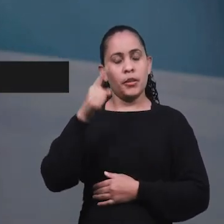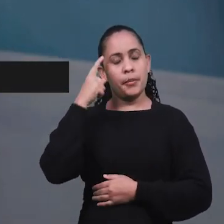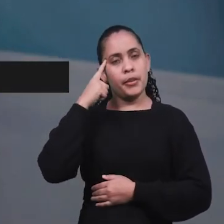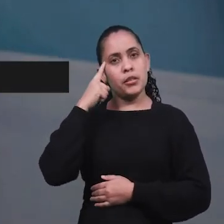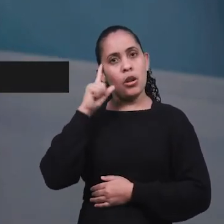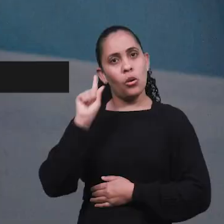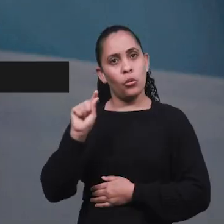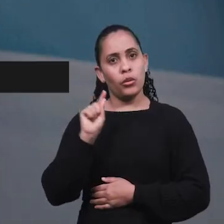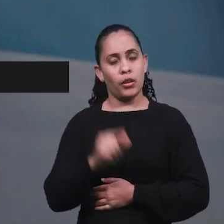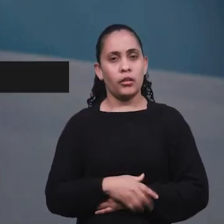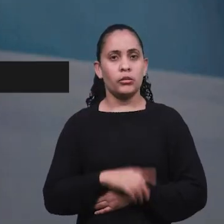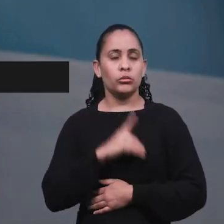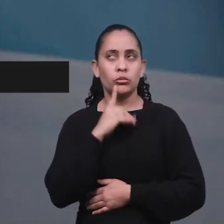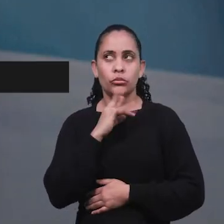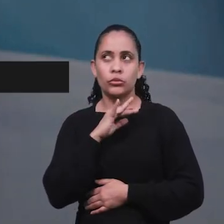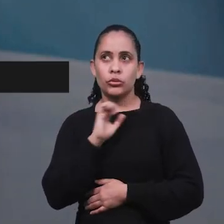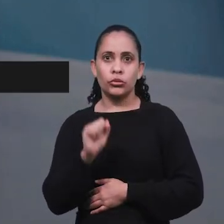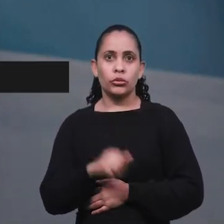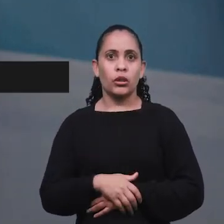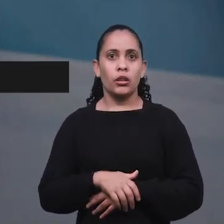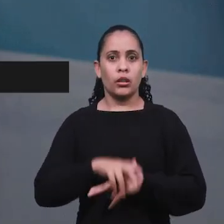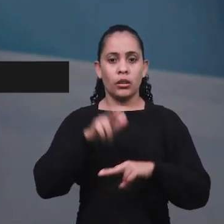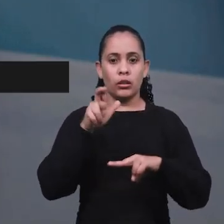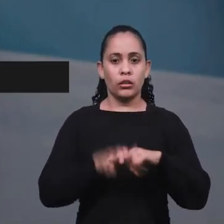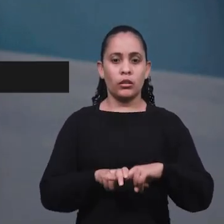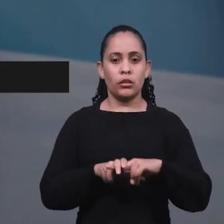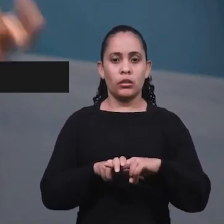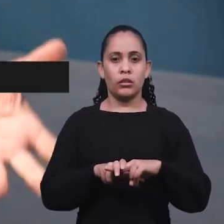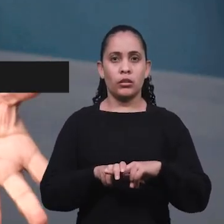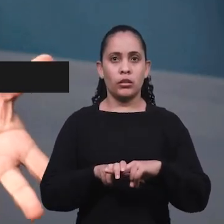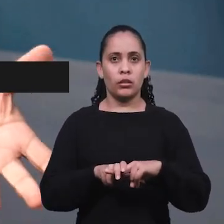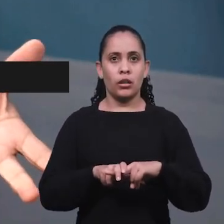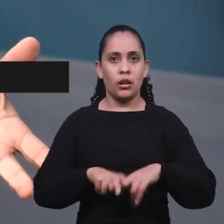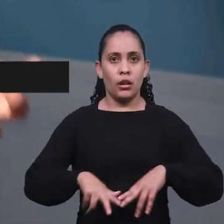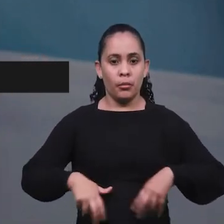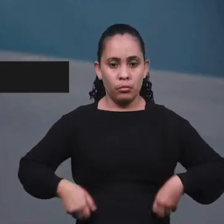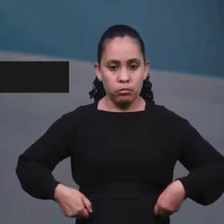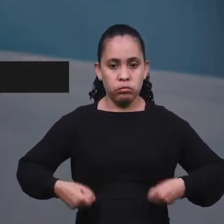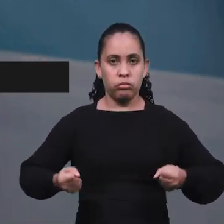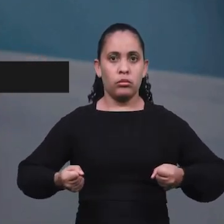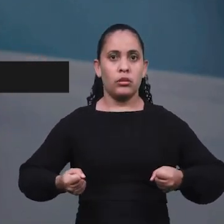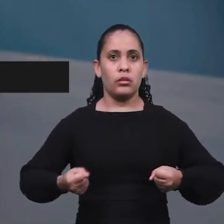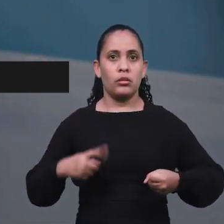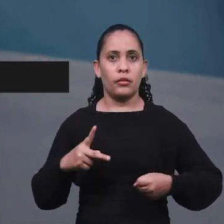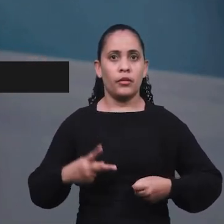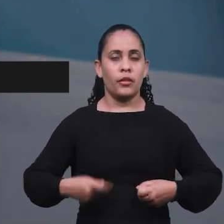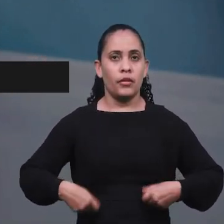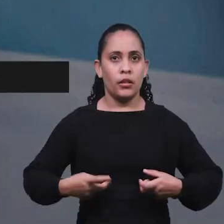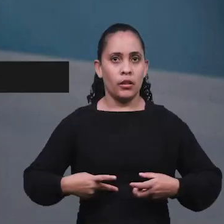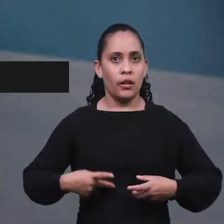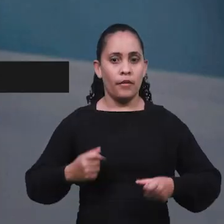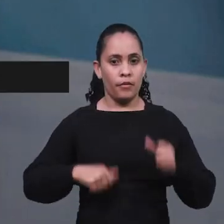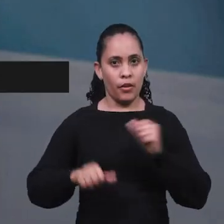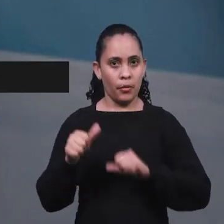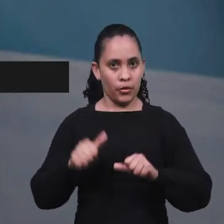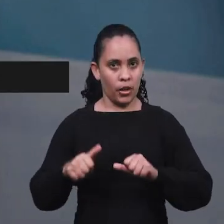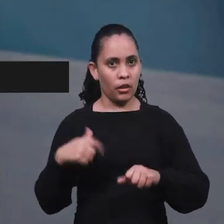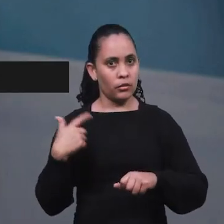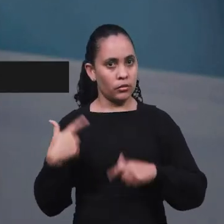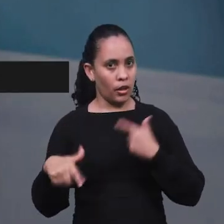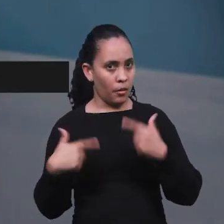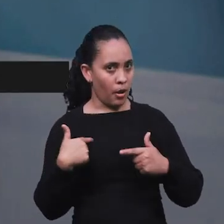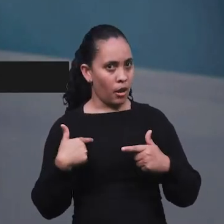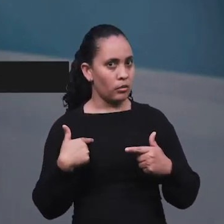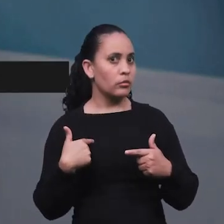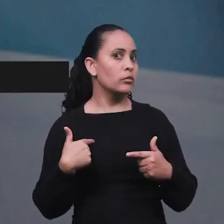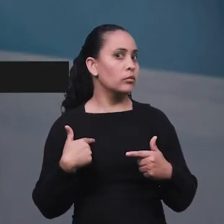você, do dia para a noite, a cadeira que você está sentado, ela vira uma cadeira de rodas. A sua vida financeira vai mudar? A sua condição de